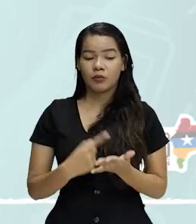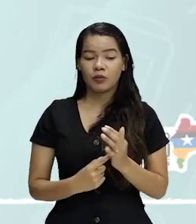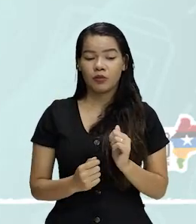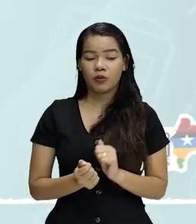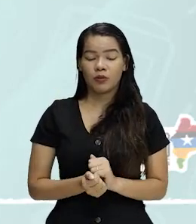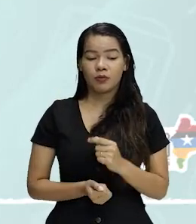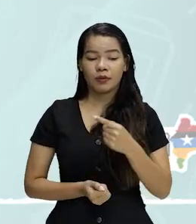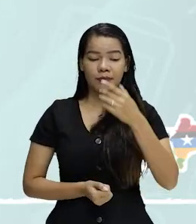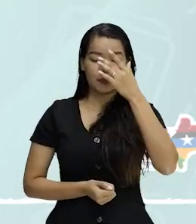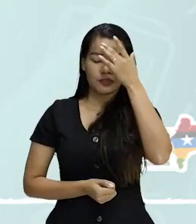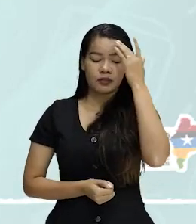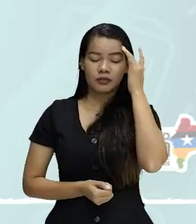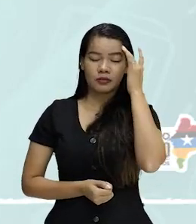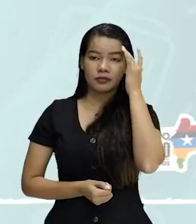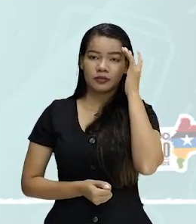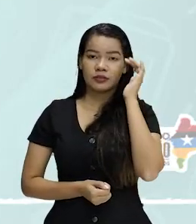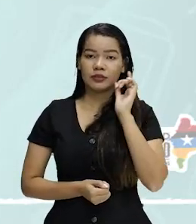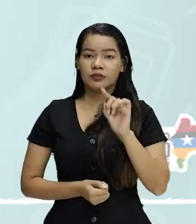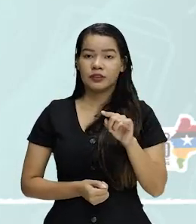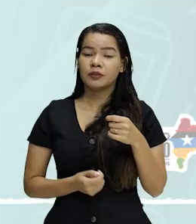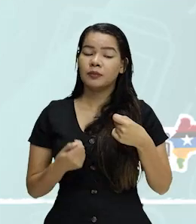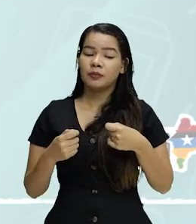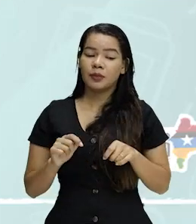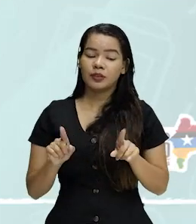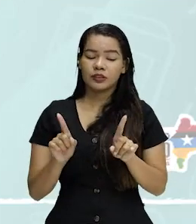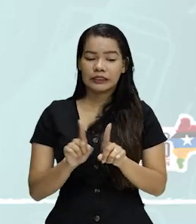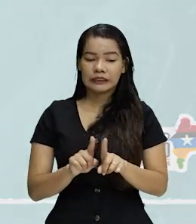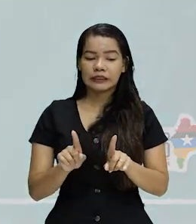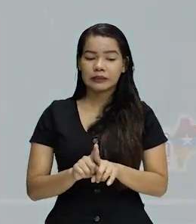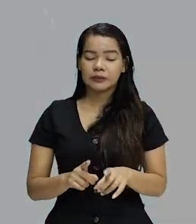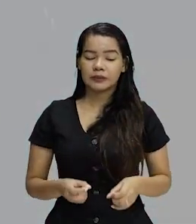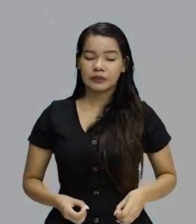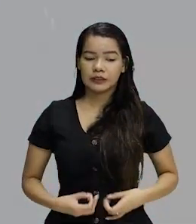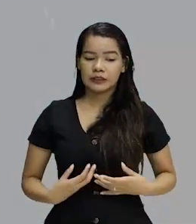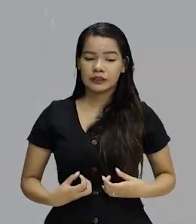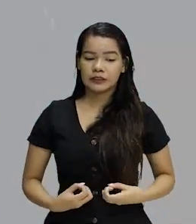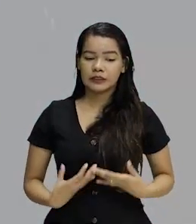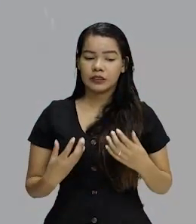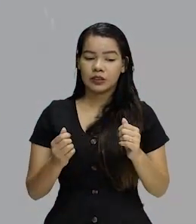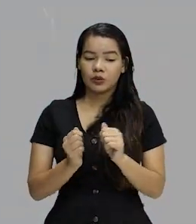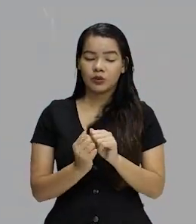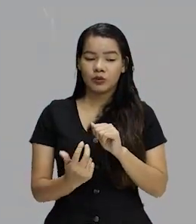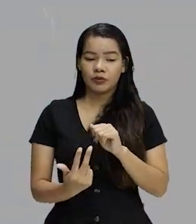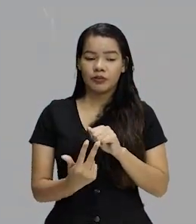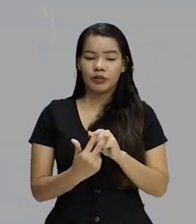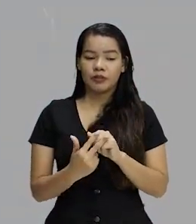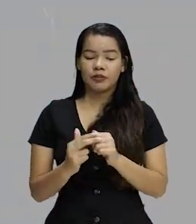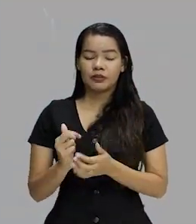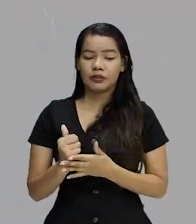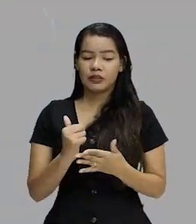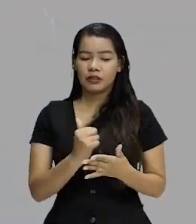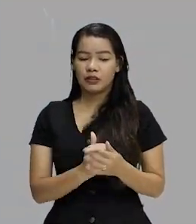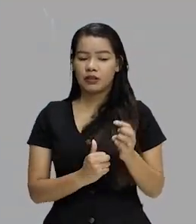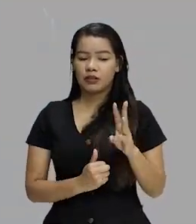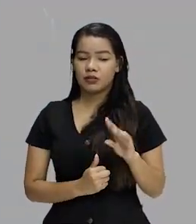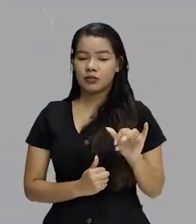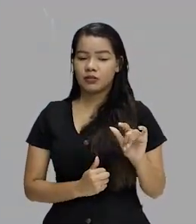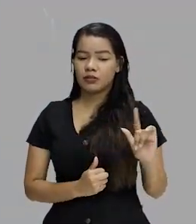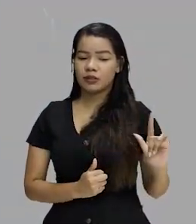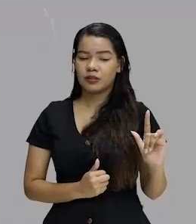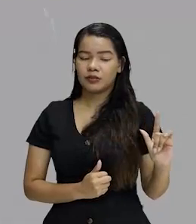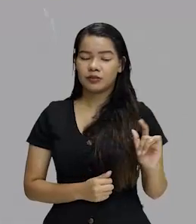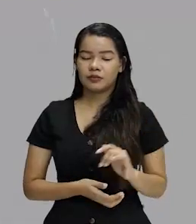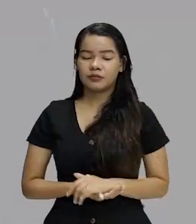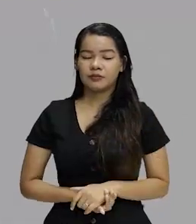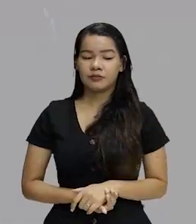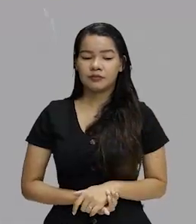um compromisso com alguém, e aí você pode também expressar isso com o verbo auxiliar will. I will not